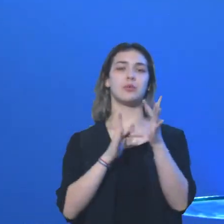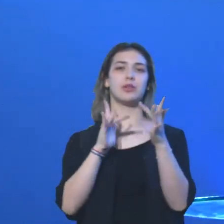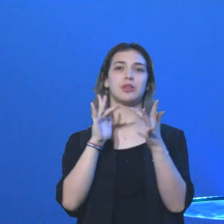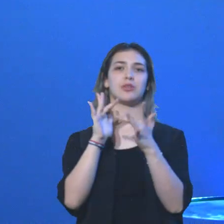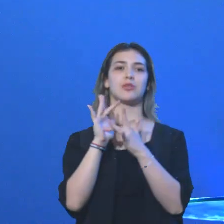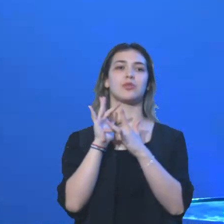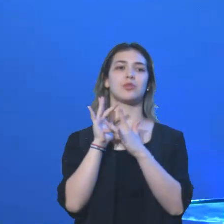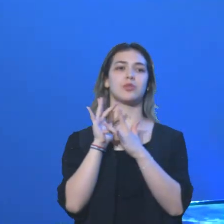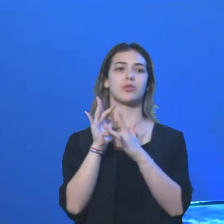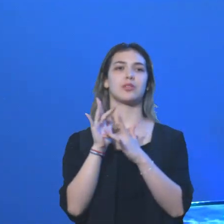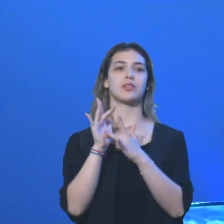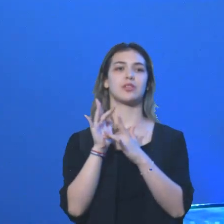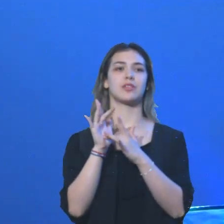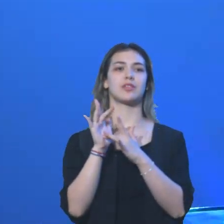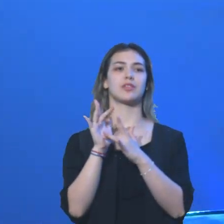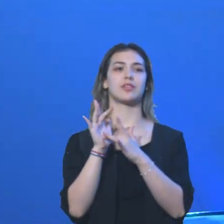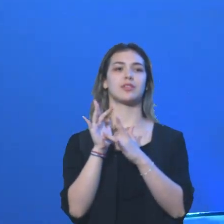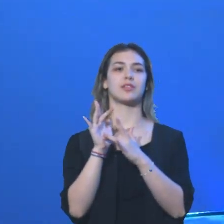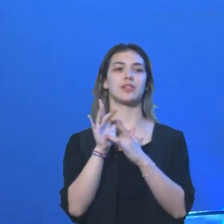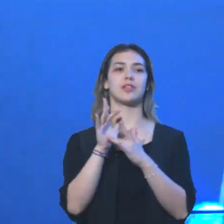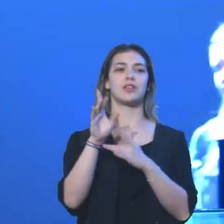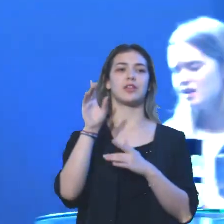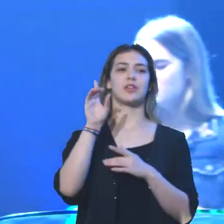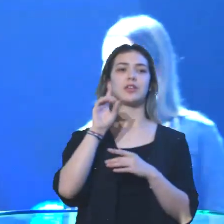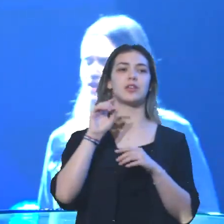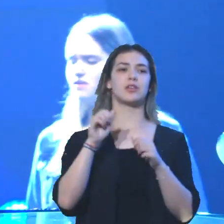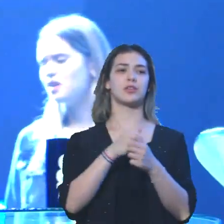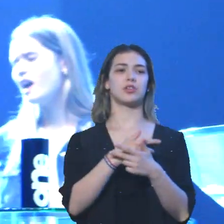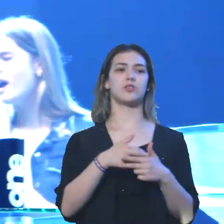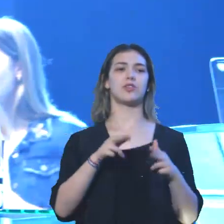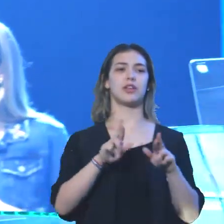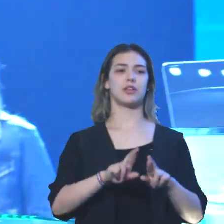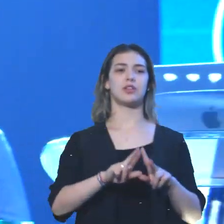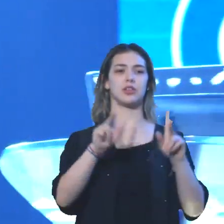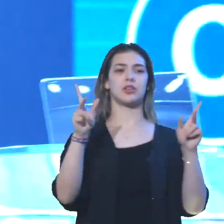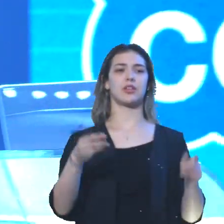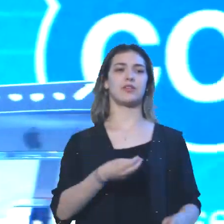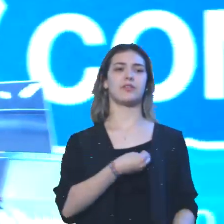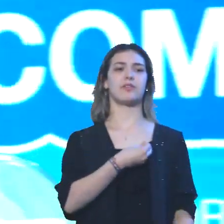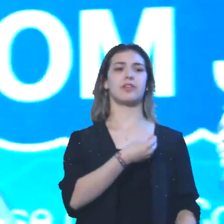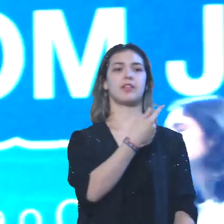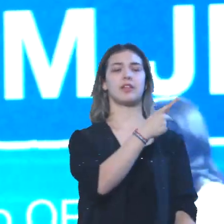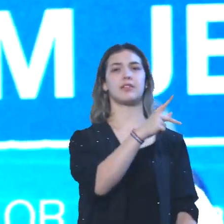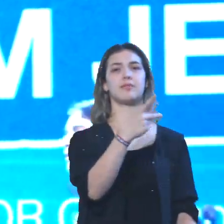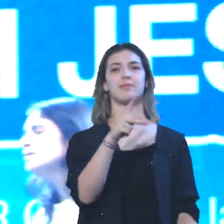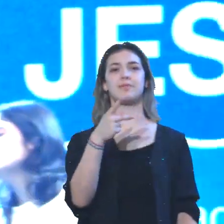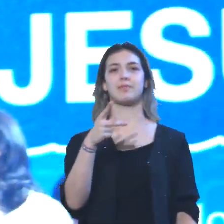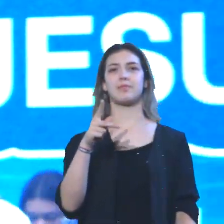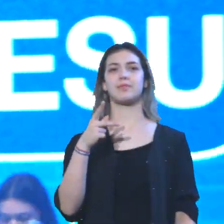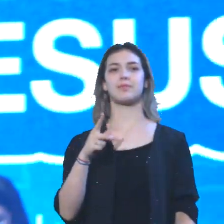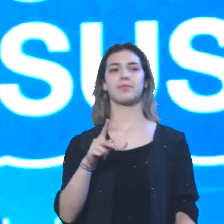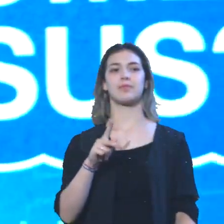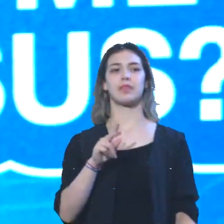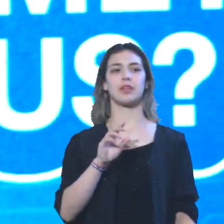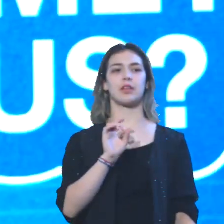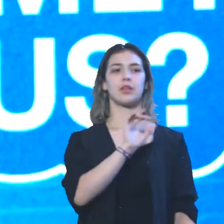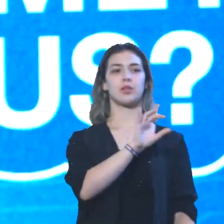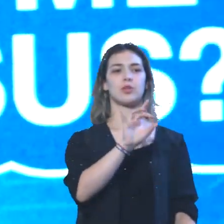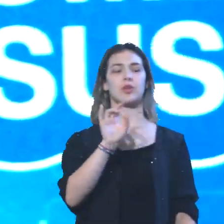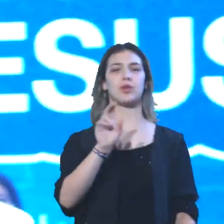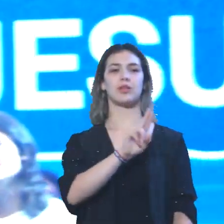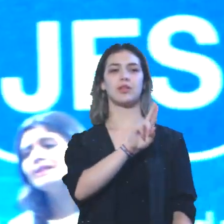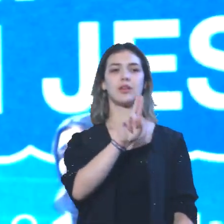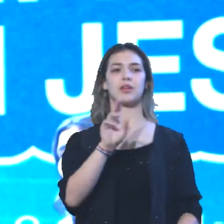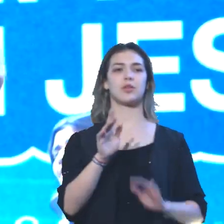o Senhor possa fazer diferente na vida dessas pessoas. Usa cada um aqui nessa noite, em nome de Jesus.